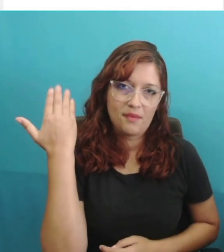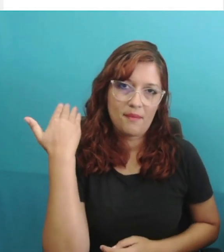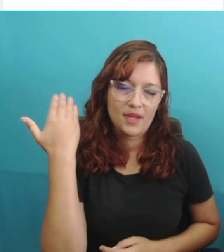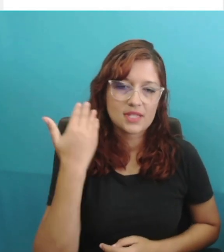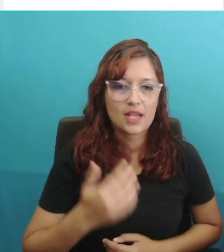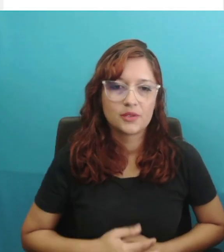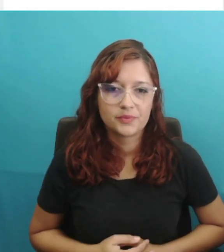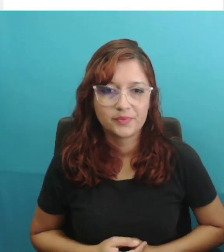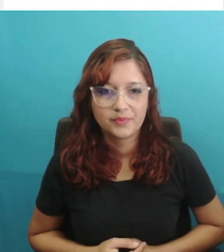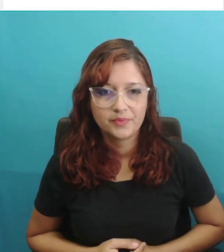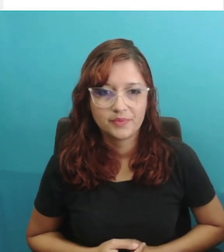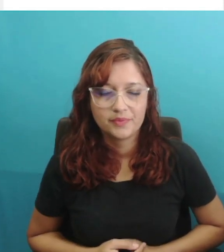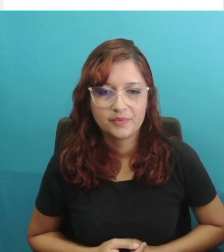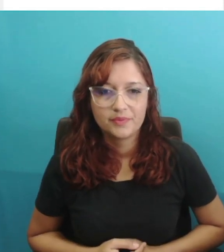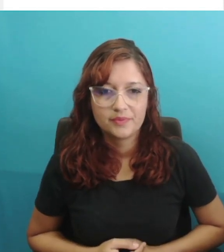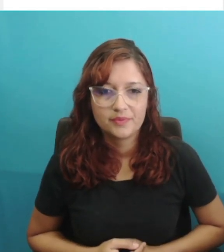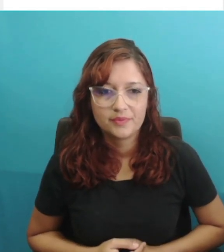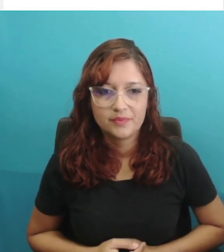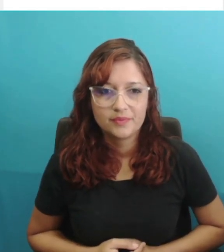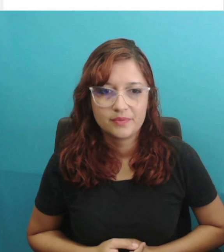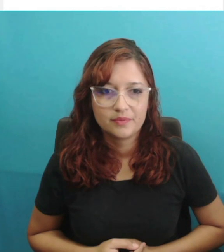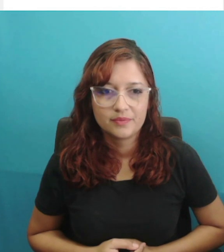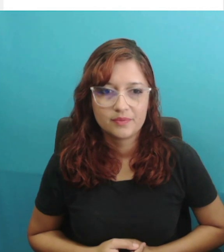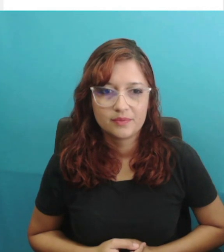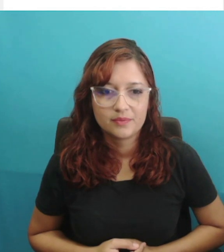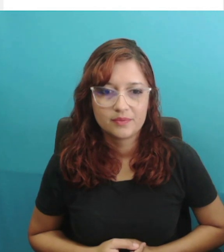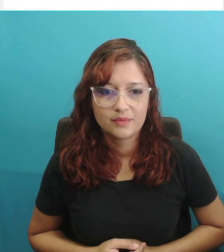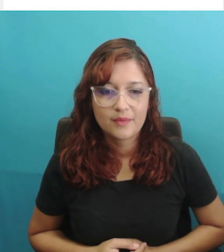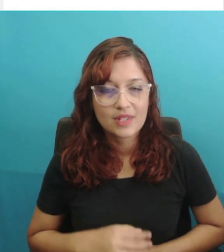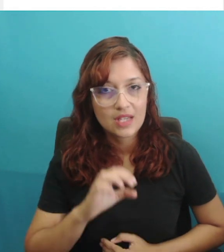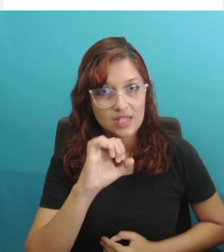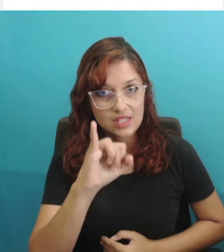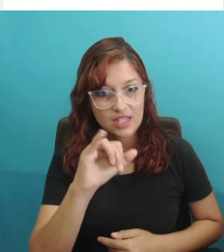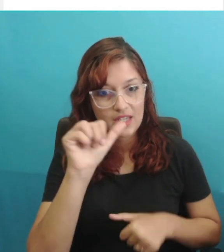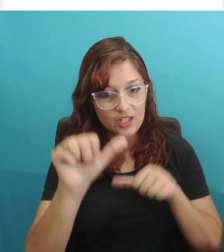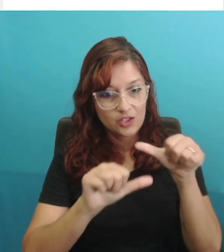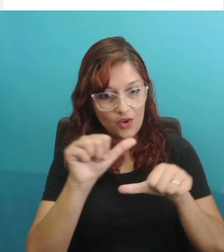Então, se tem a palavra fui, eu já entendo que foi no passado.